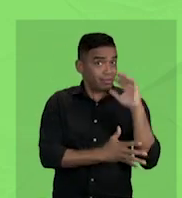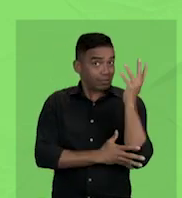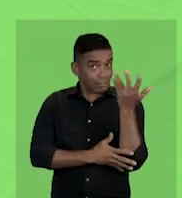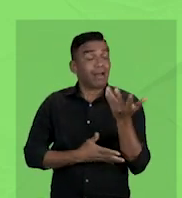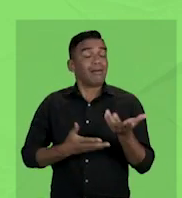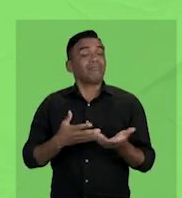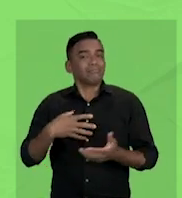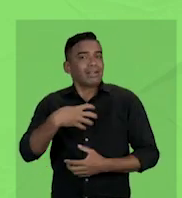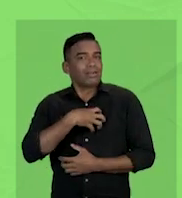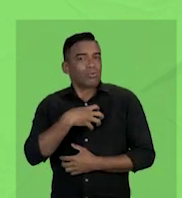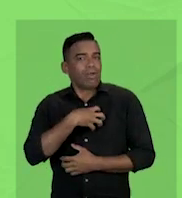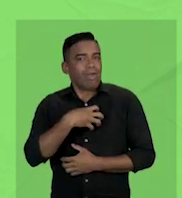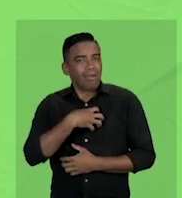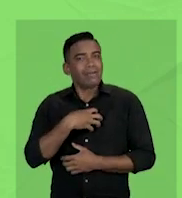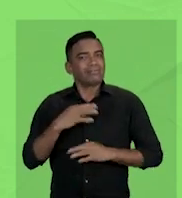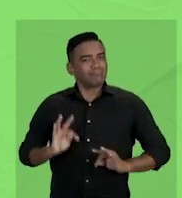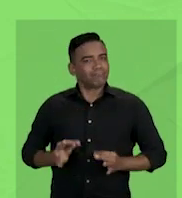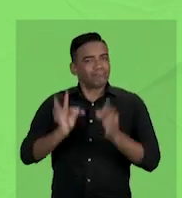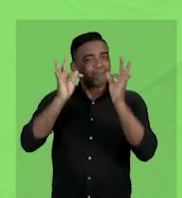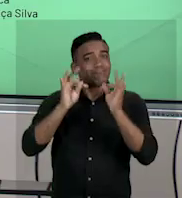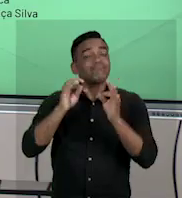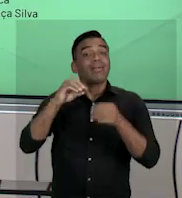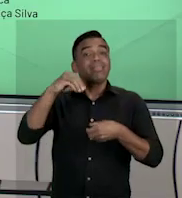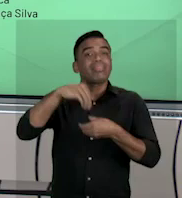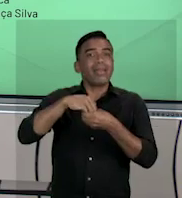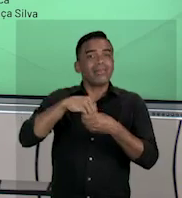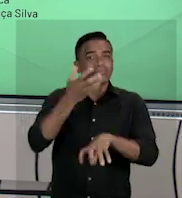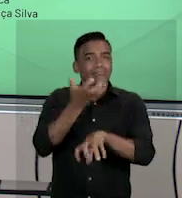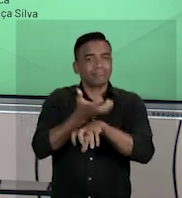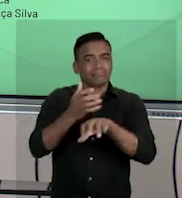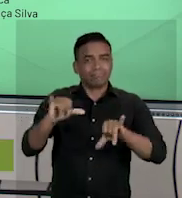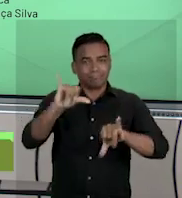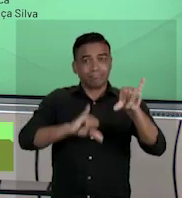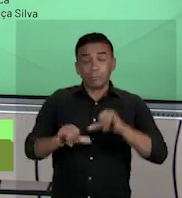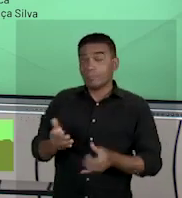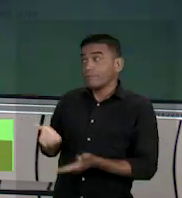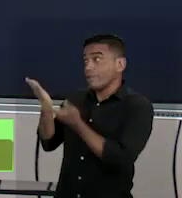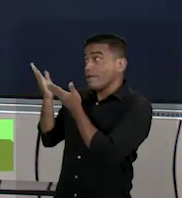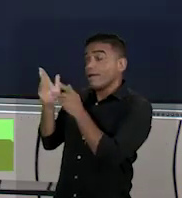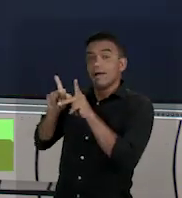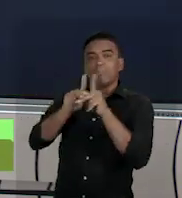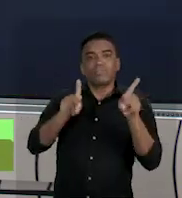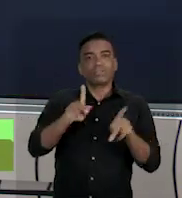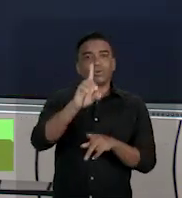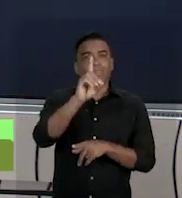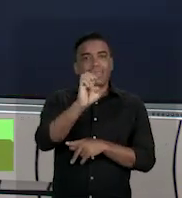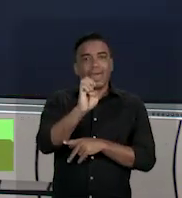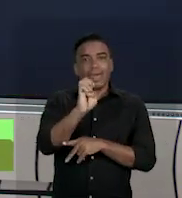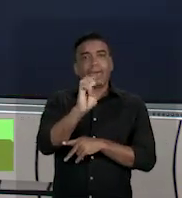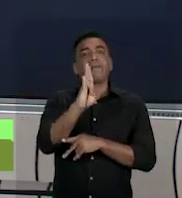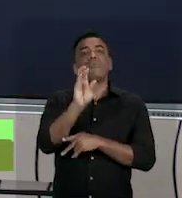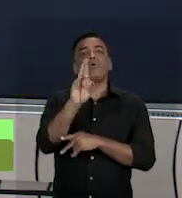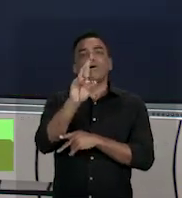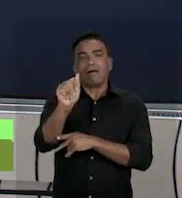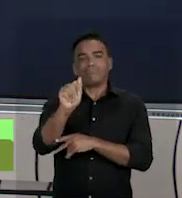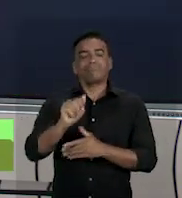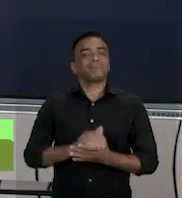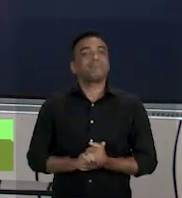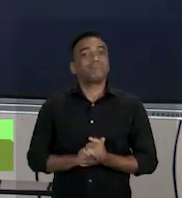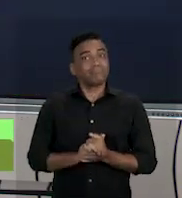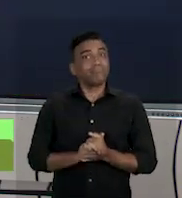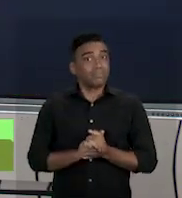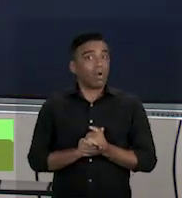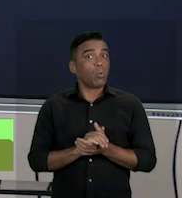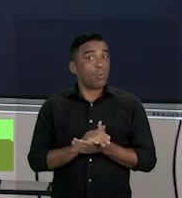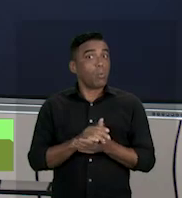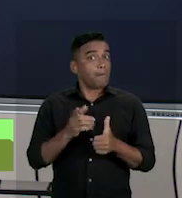do componente curricular de Química. E eu sou a professora Débora. Bom, no nosso cronograma, esse é o nosso